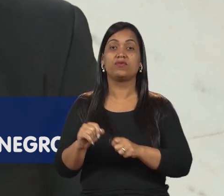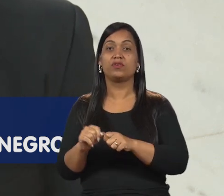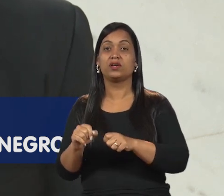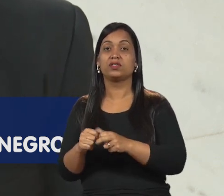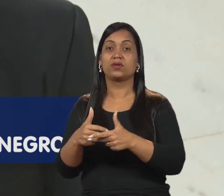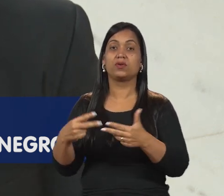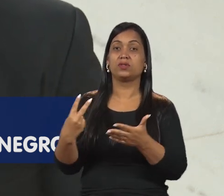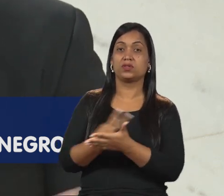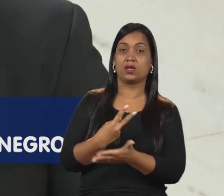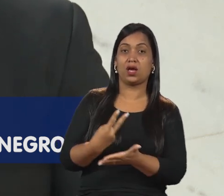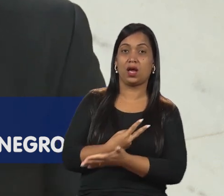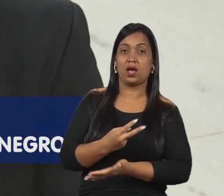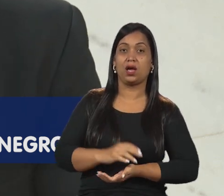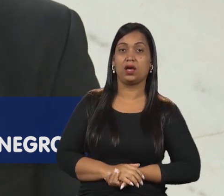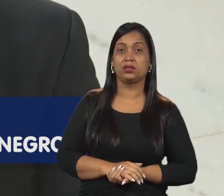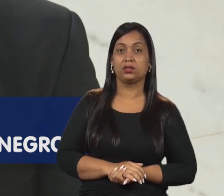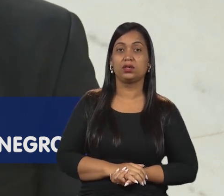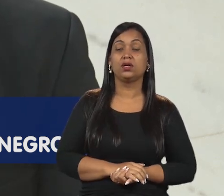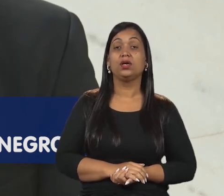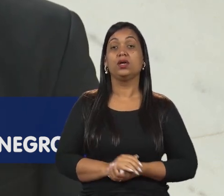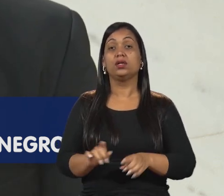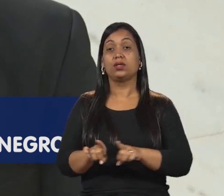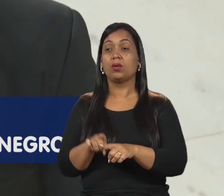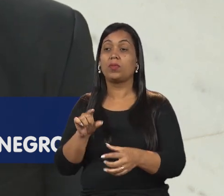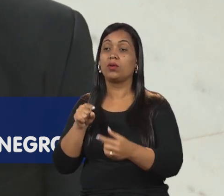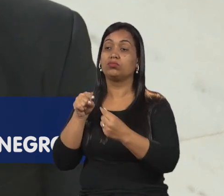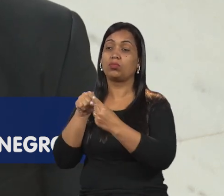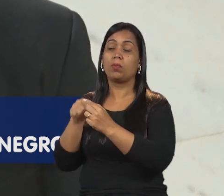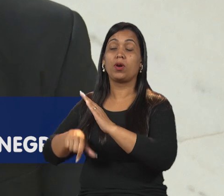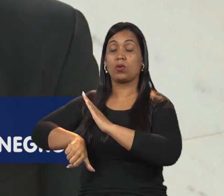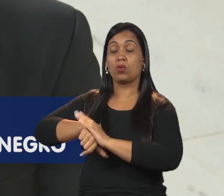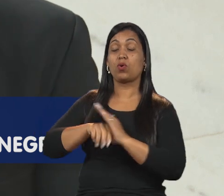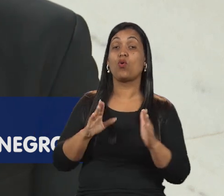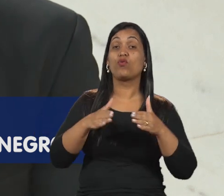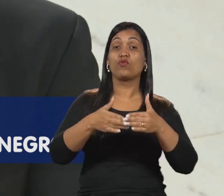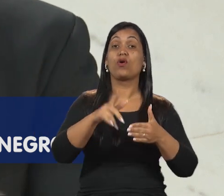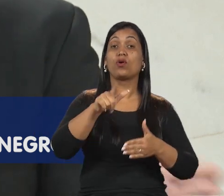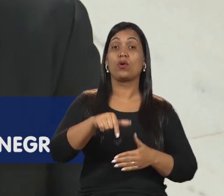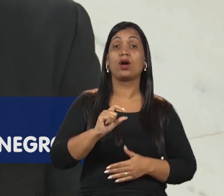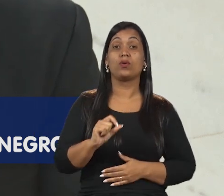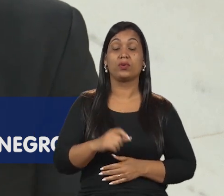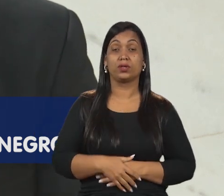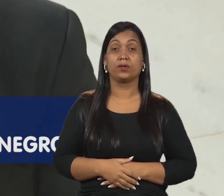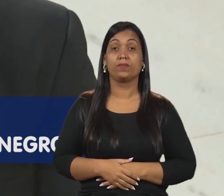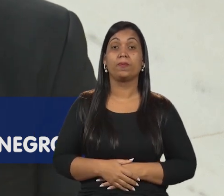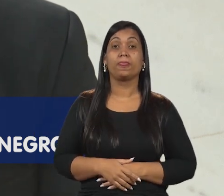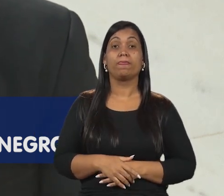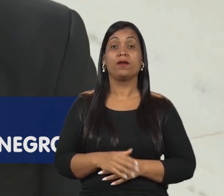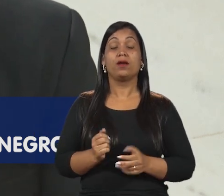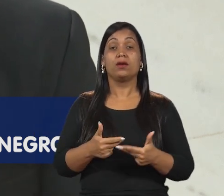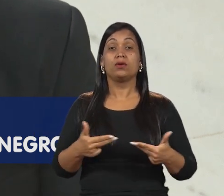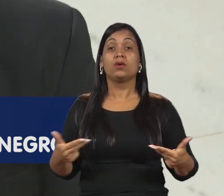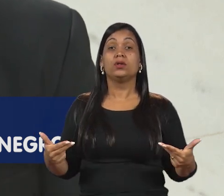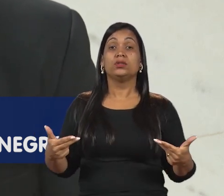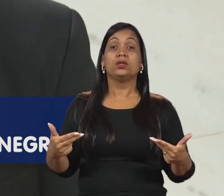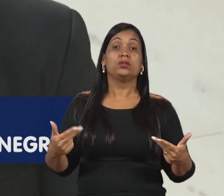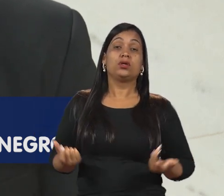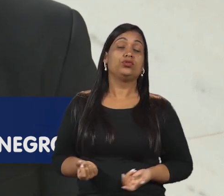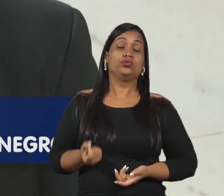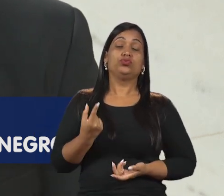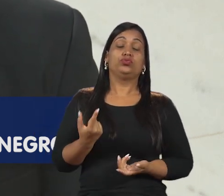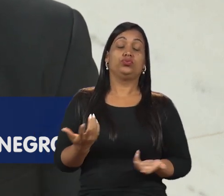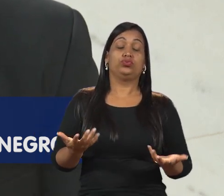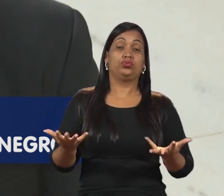cometimento e o encontro com o crime, Então, o foco é esse. Aquilo que sair disso se torna